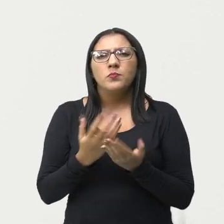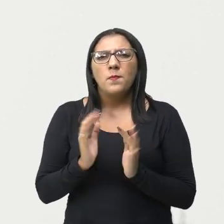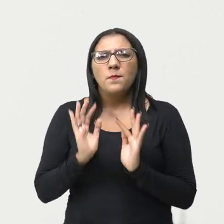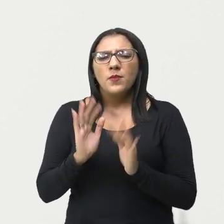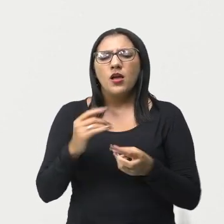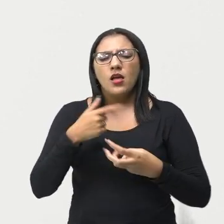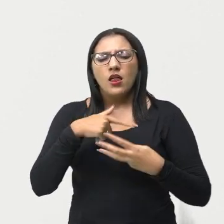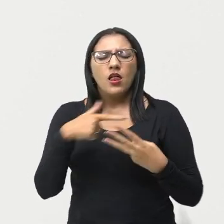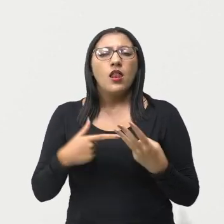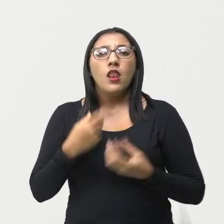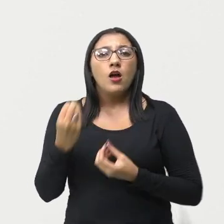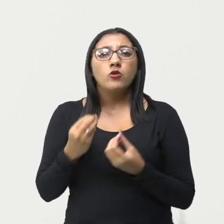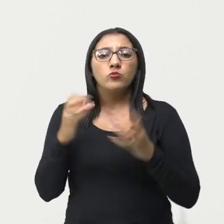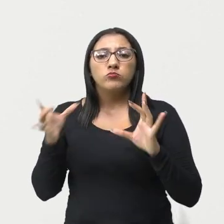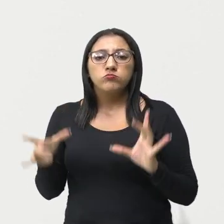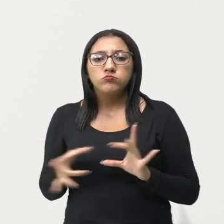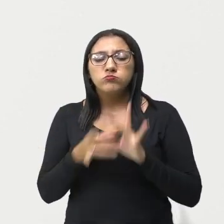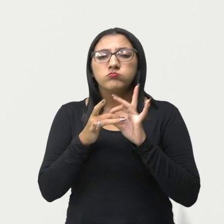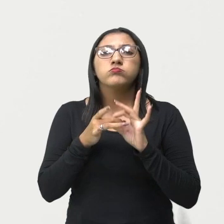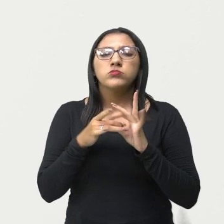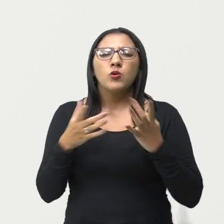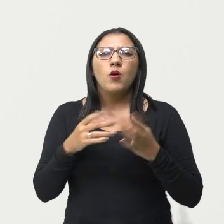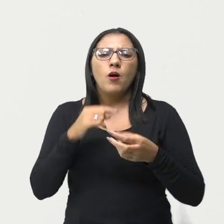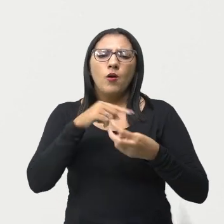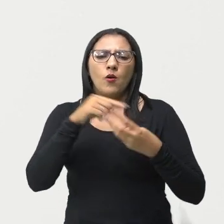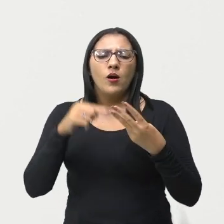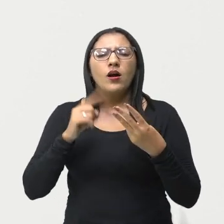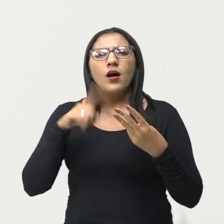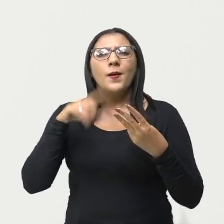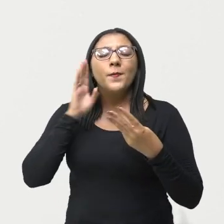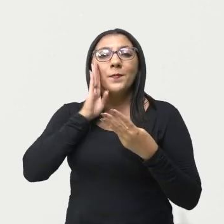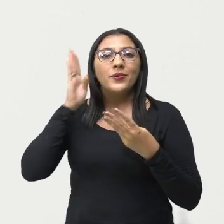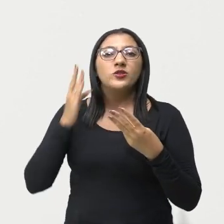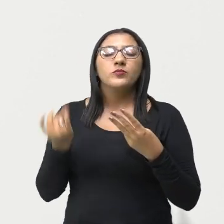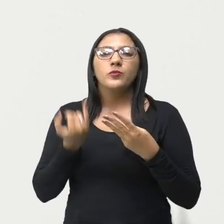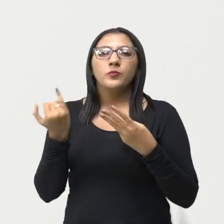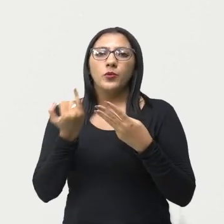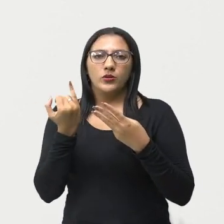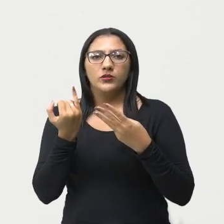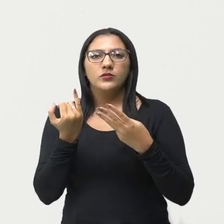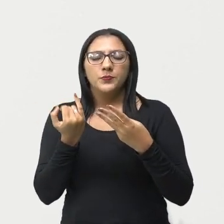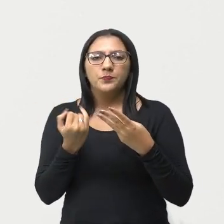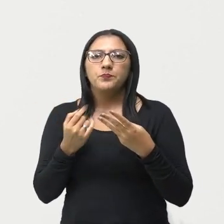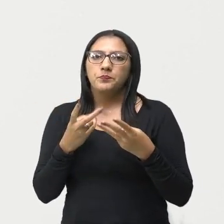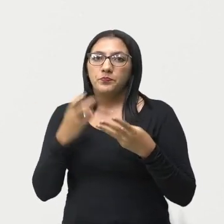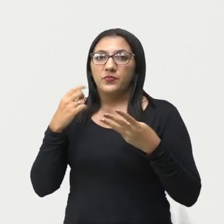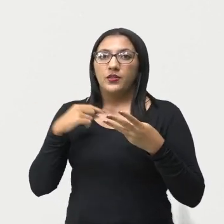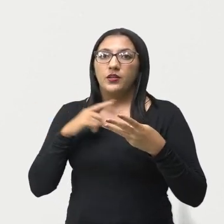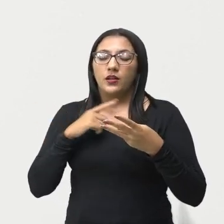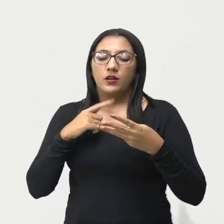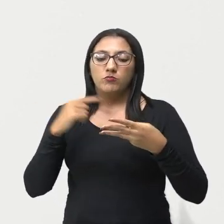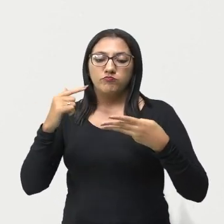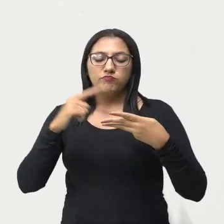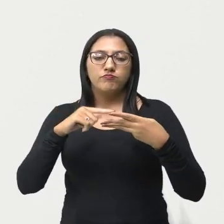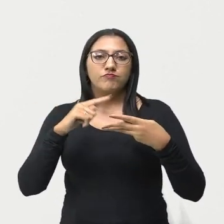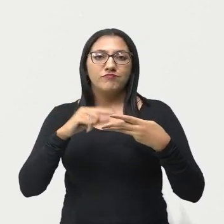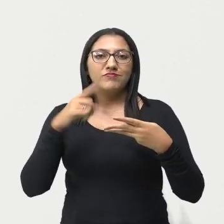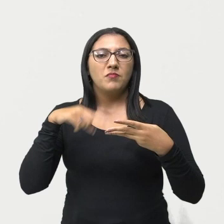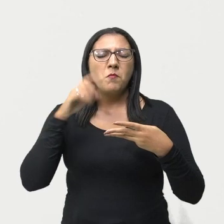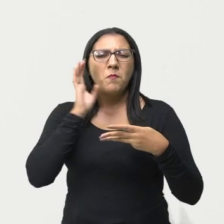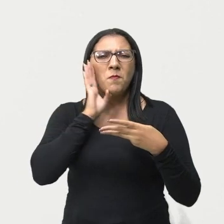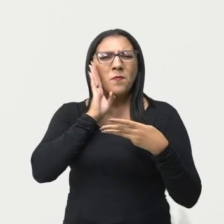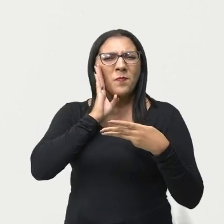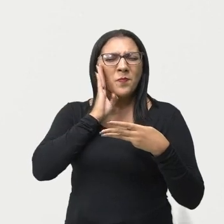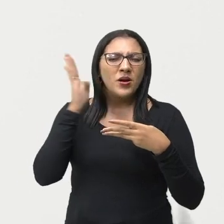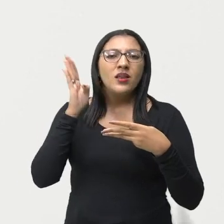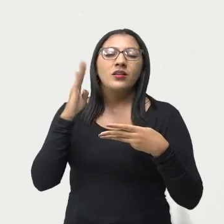informações aqui e perguntar qual é a mais importante, você observa que a primeira sempre será a mais importante, porque ela